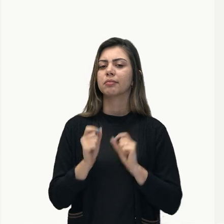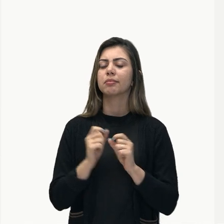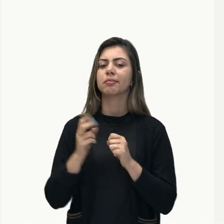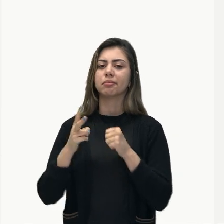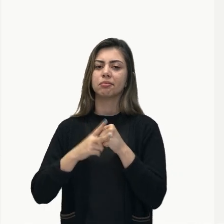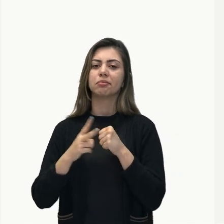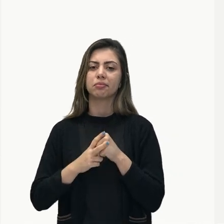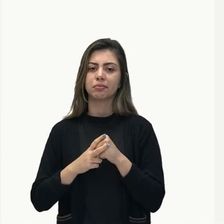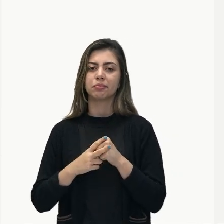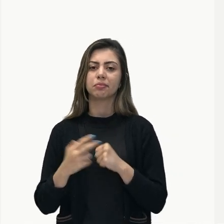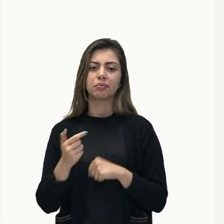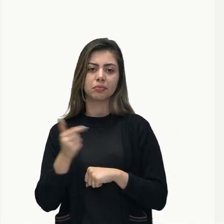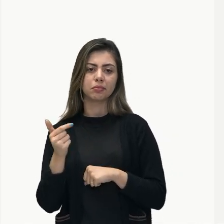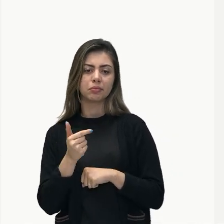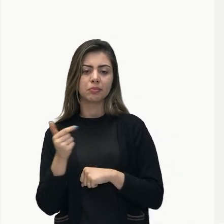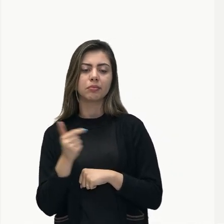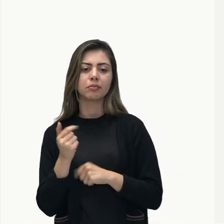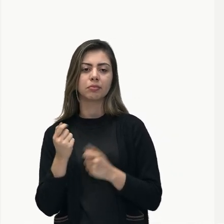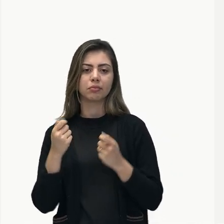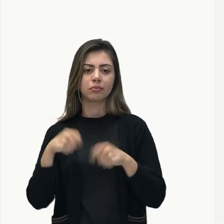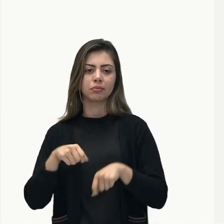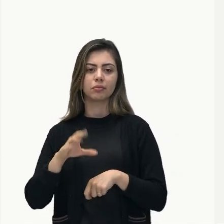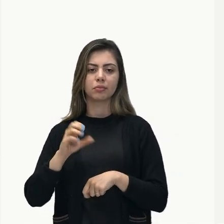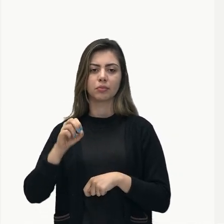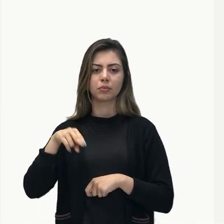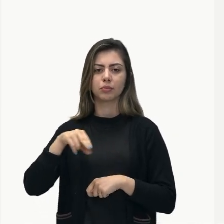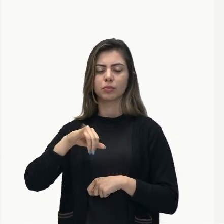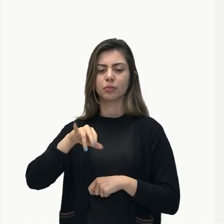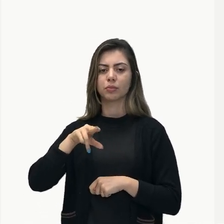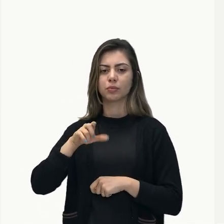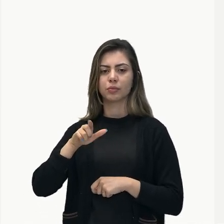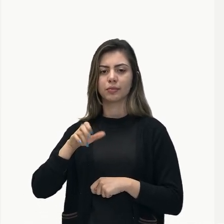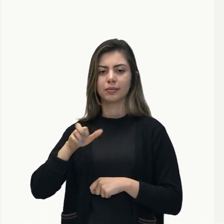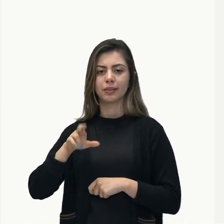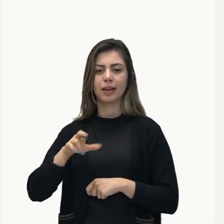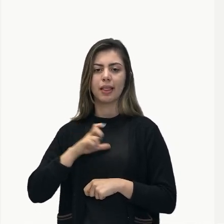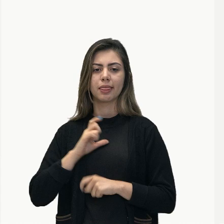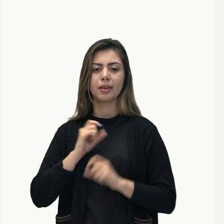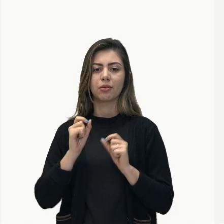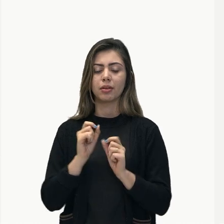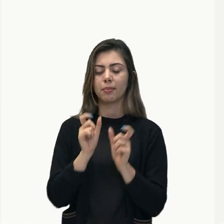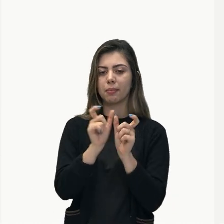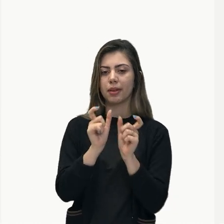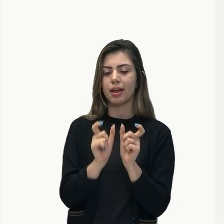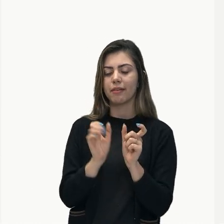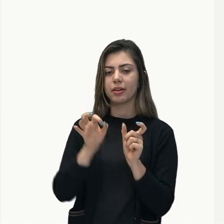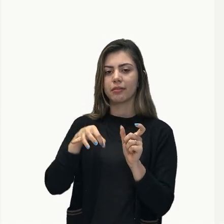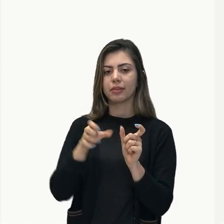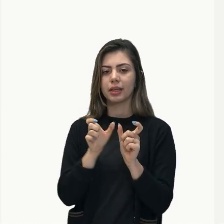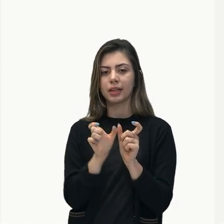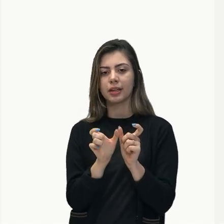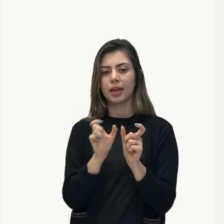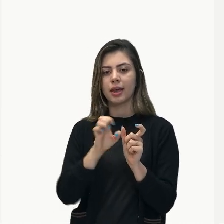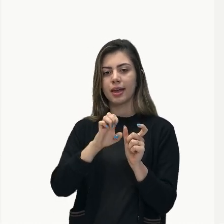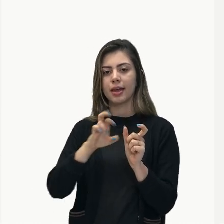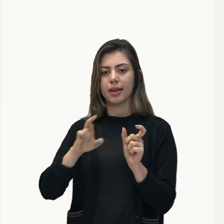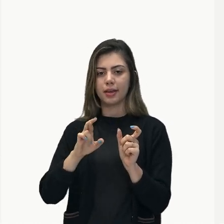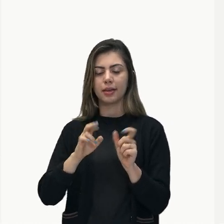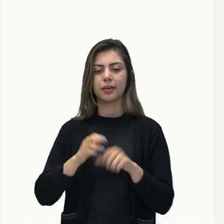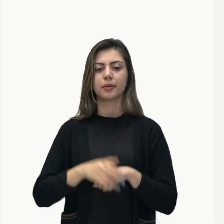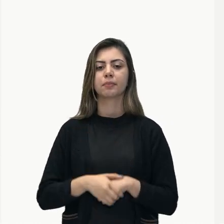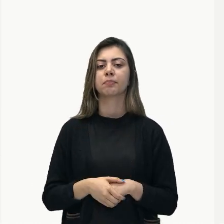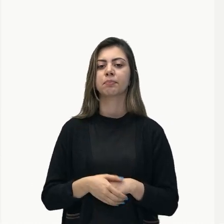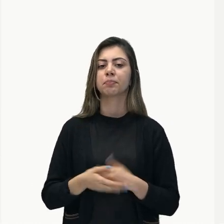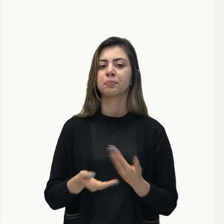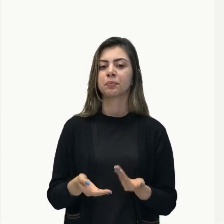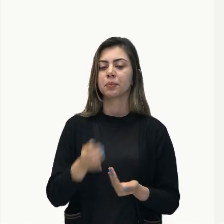verbos regulares. Segunda conjugação são os verbos terminados em ER. Bom, qual é a raiz do verbo vender,